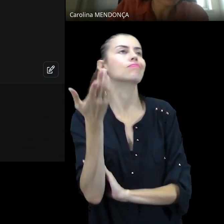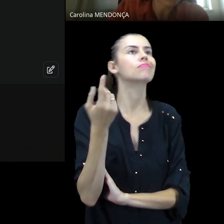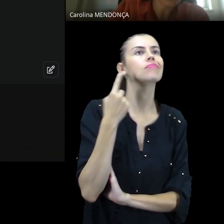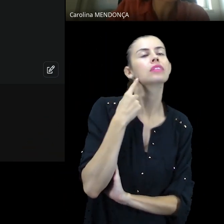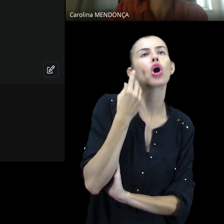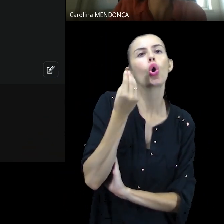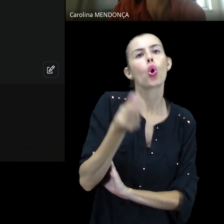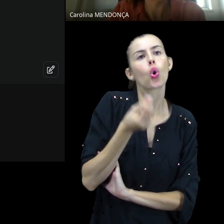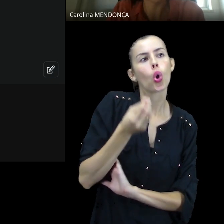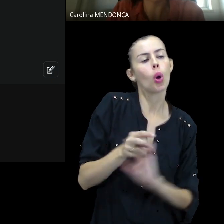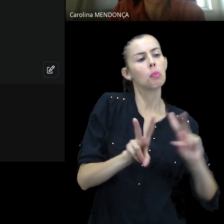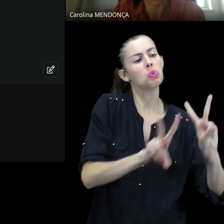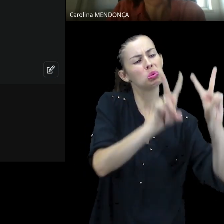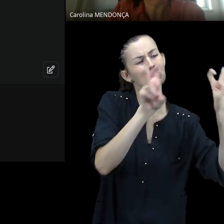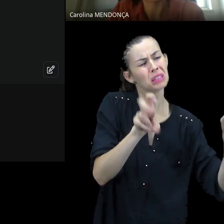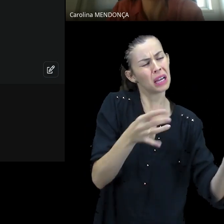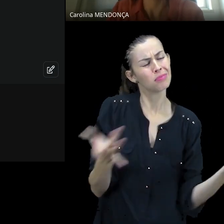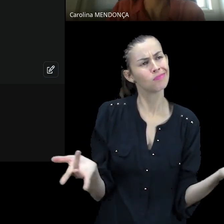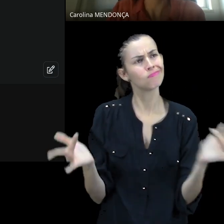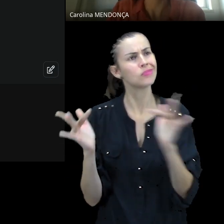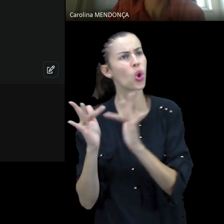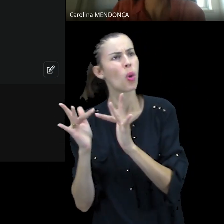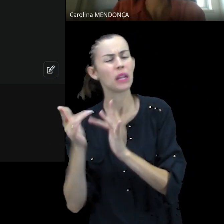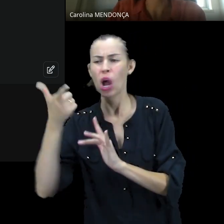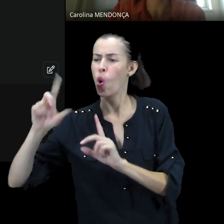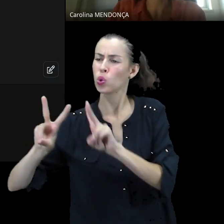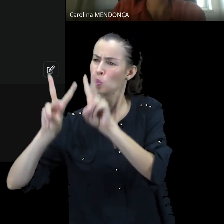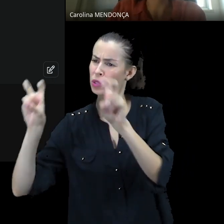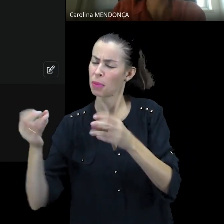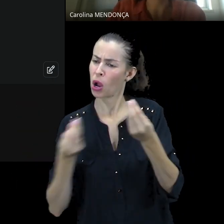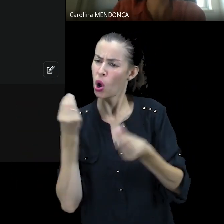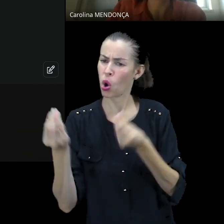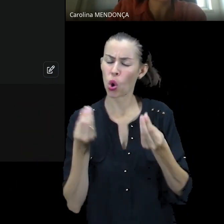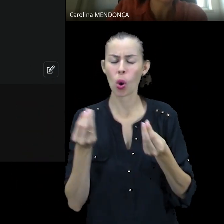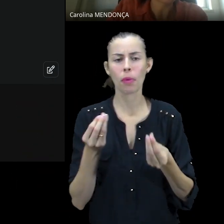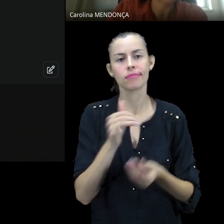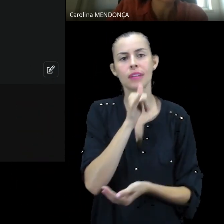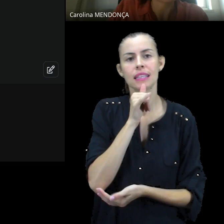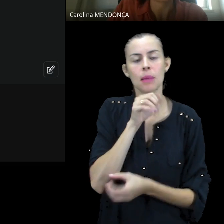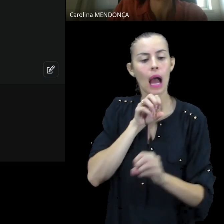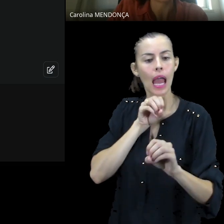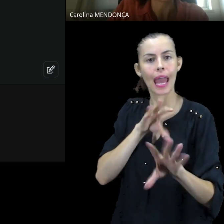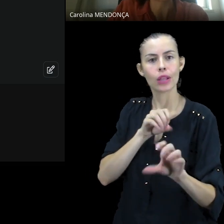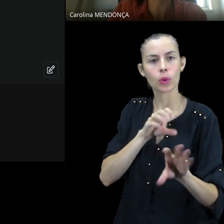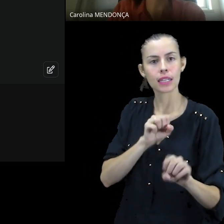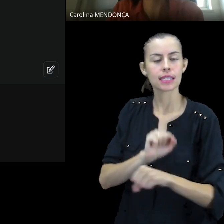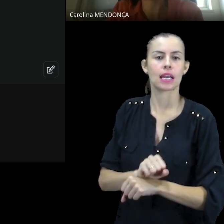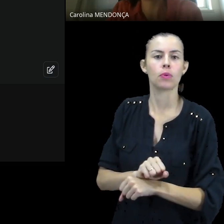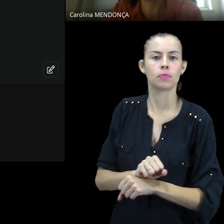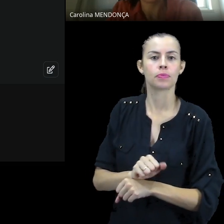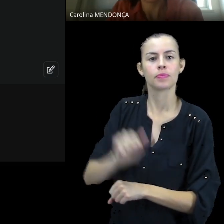uma discussão não se conecta com a outra. Então, que a discussão sobre a educação das relações